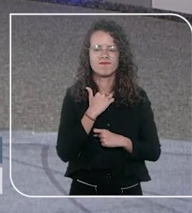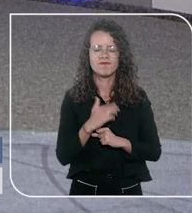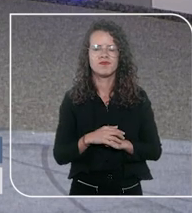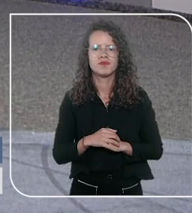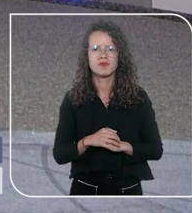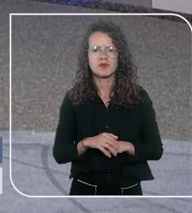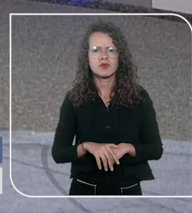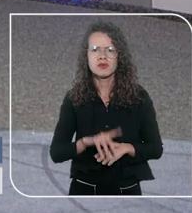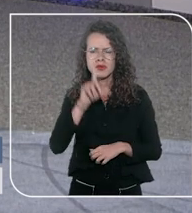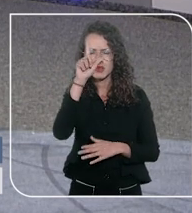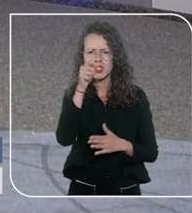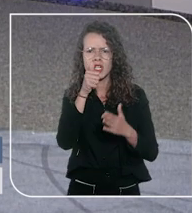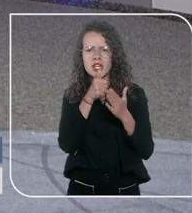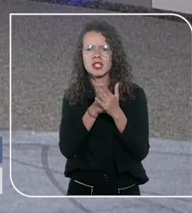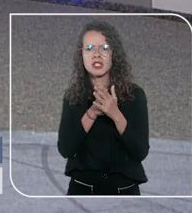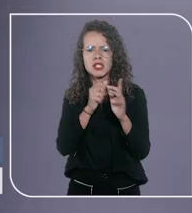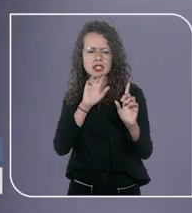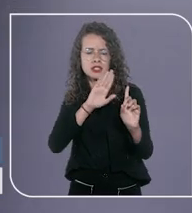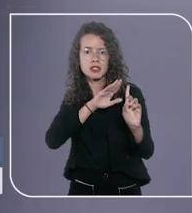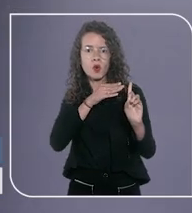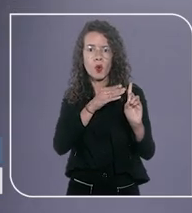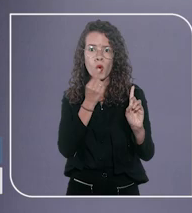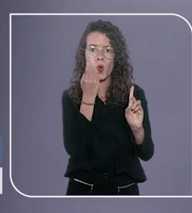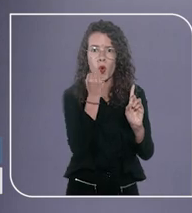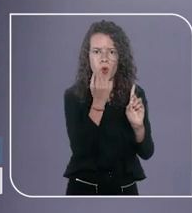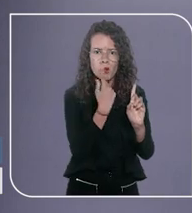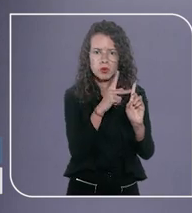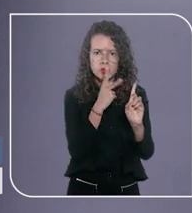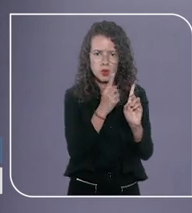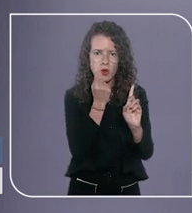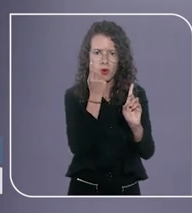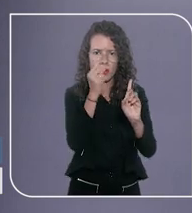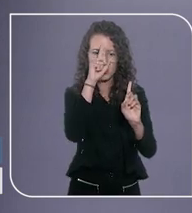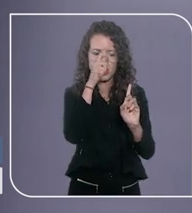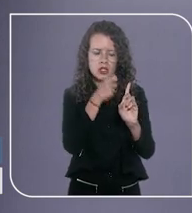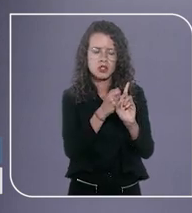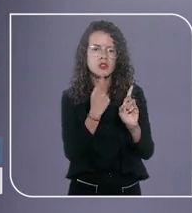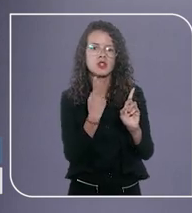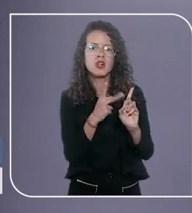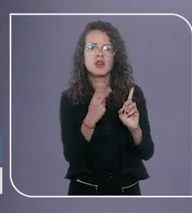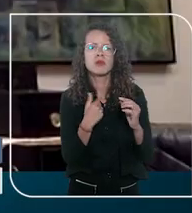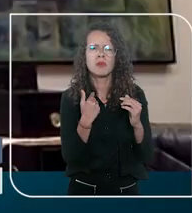decisões monocráticas, doutor Alexandre, servem como paradigma?